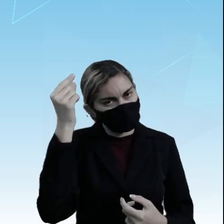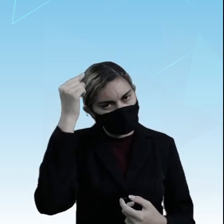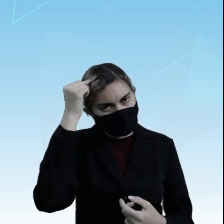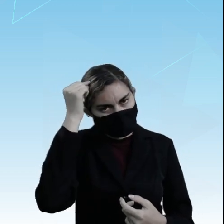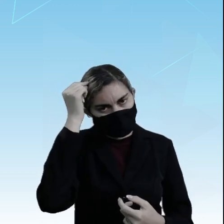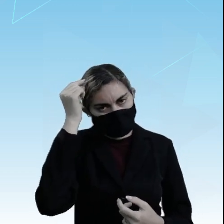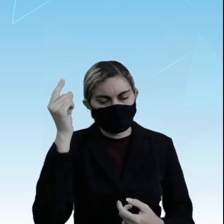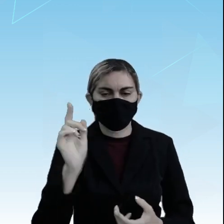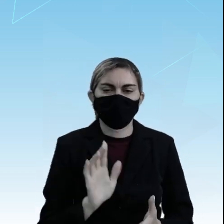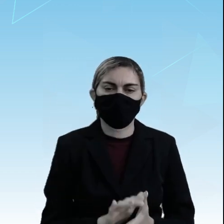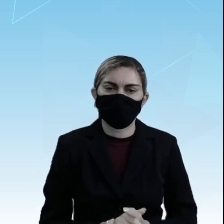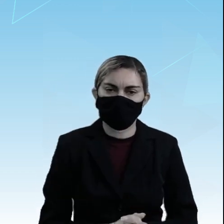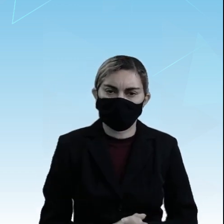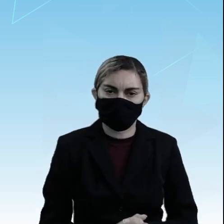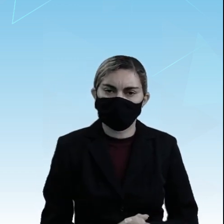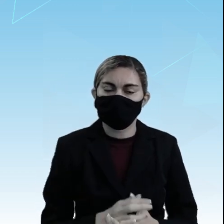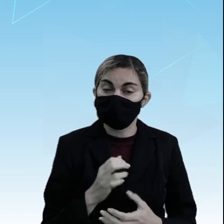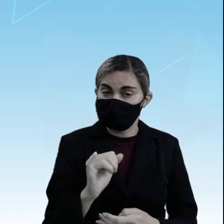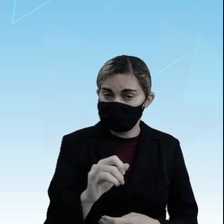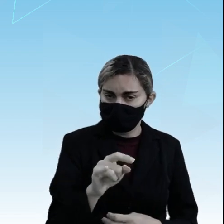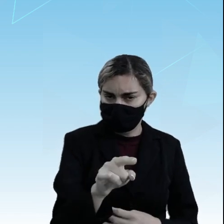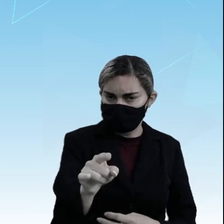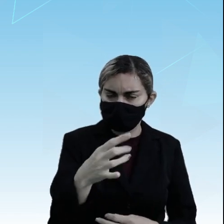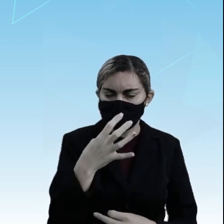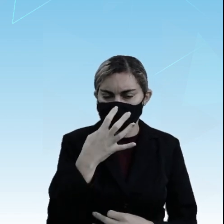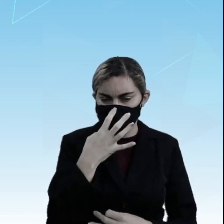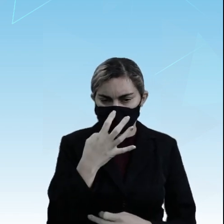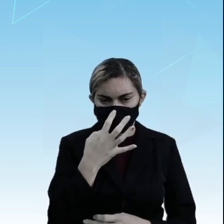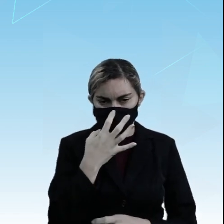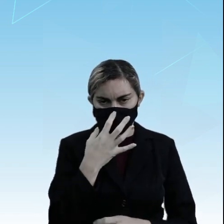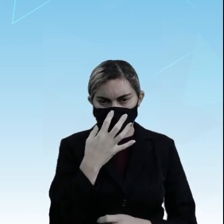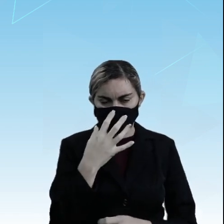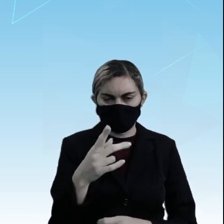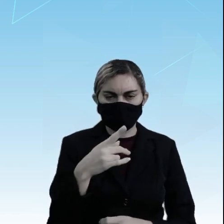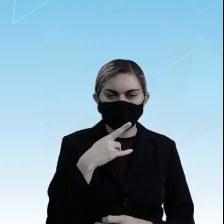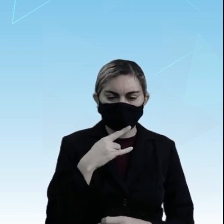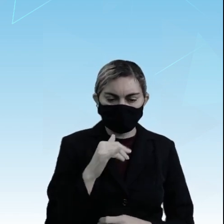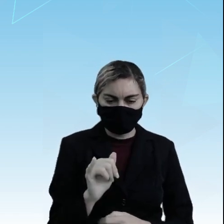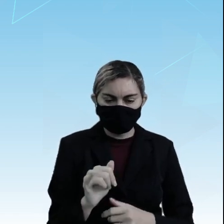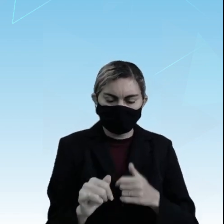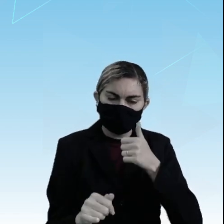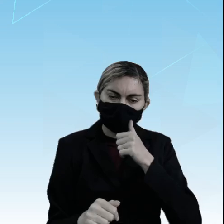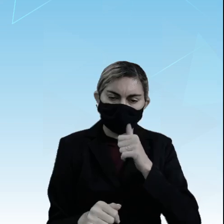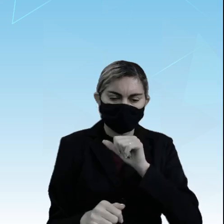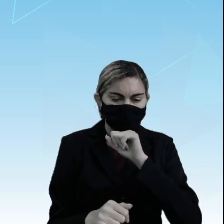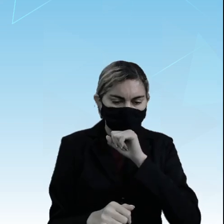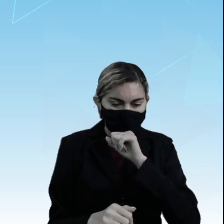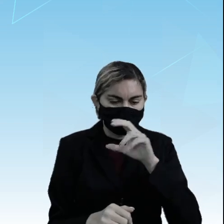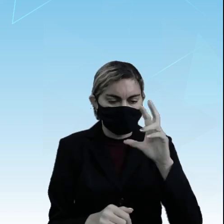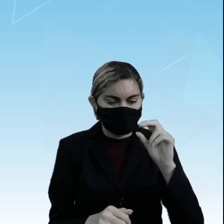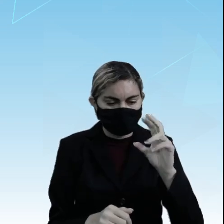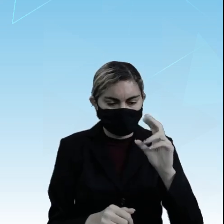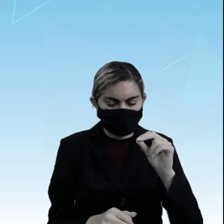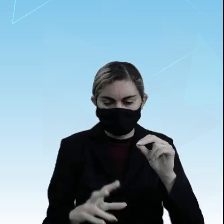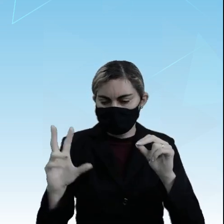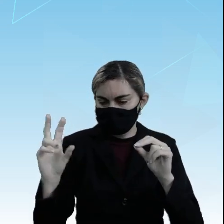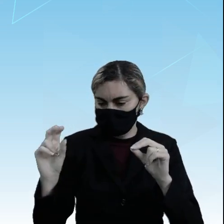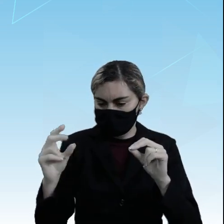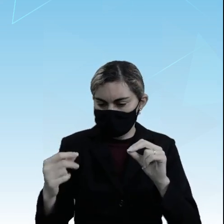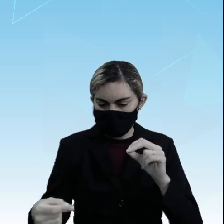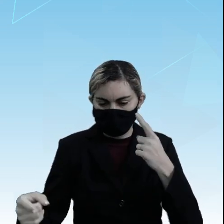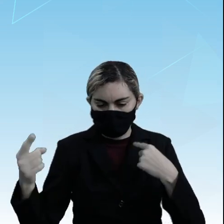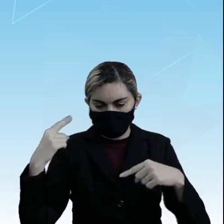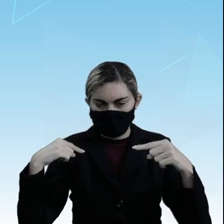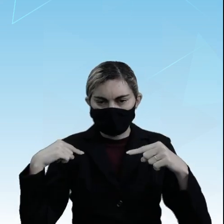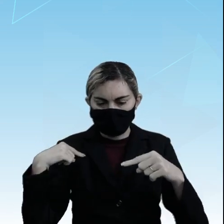cabelos. Se você for observar seu pai, a sua mãe, seu vovô, sua vovó, você vai ver que você, de